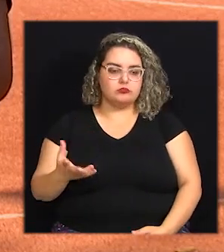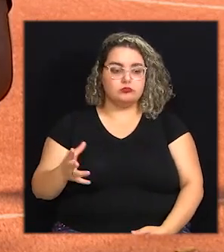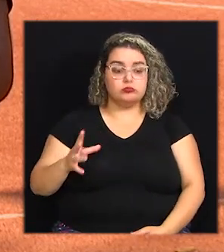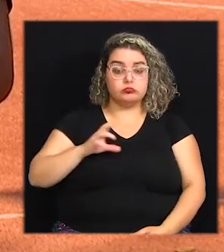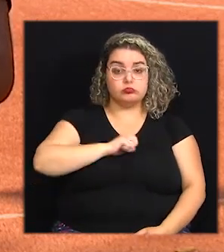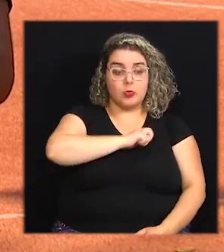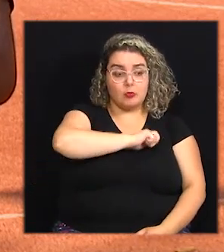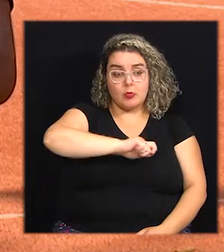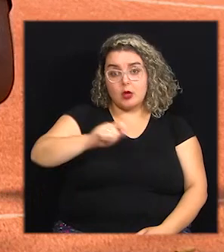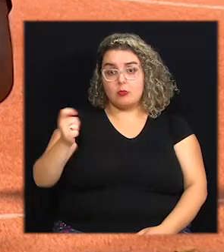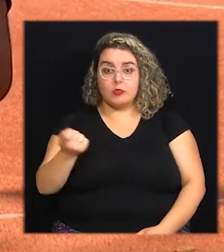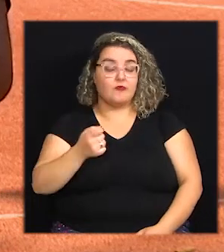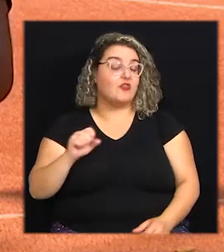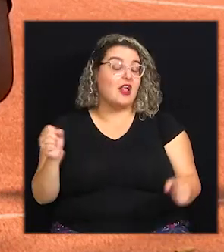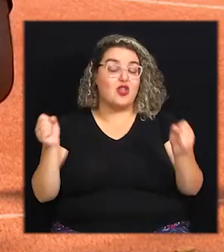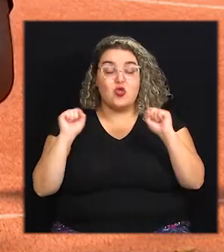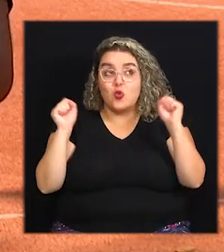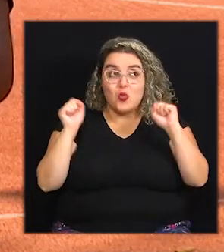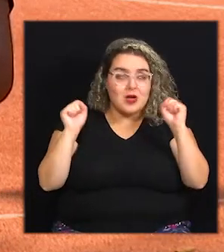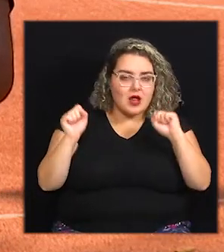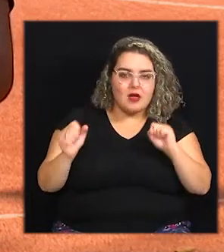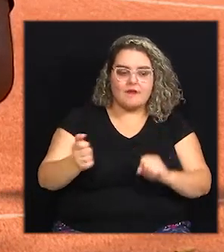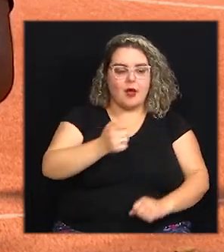tênis, sempre foi fanático por tênis.